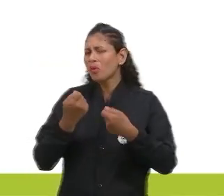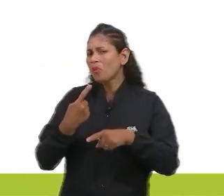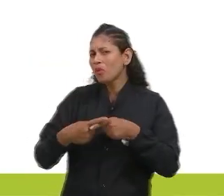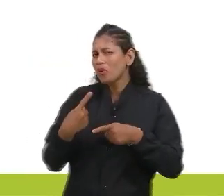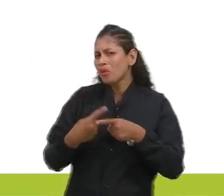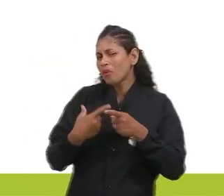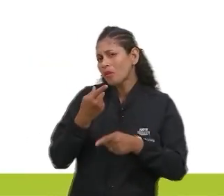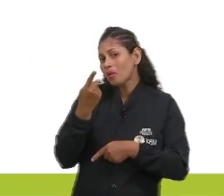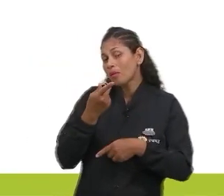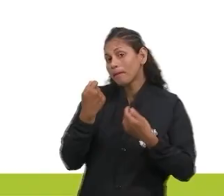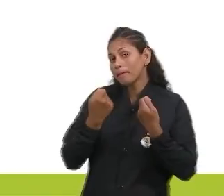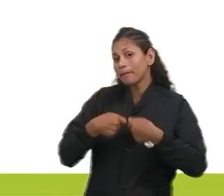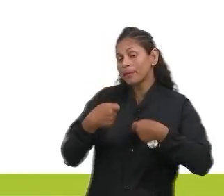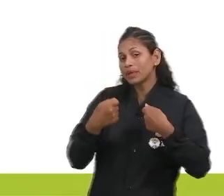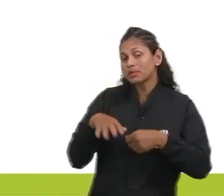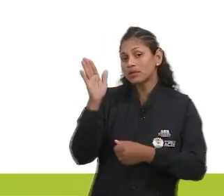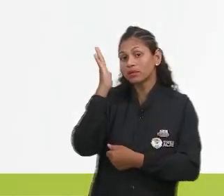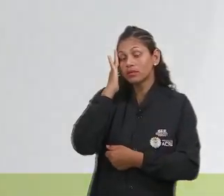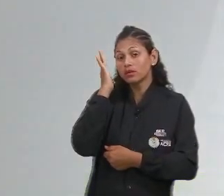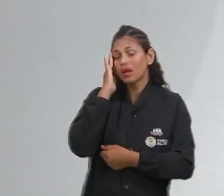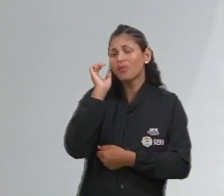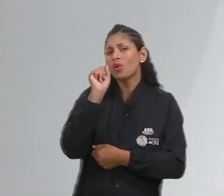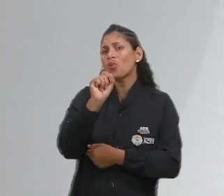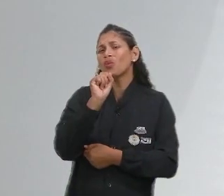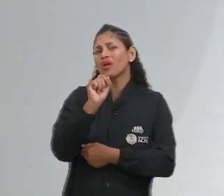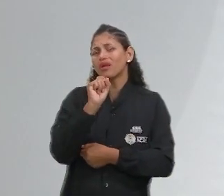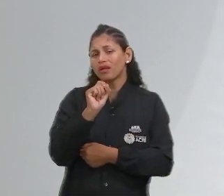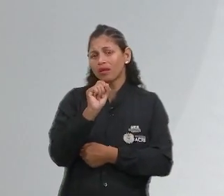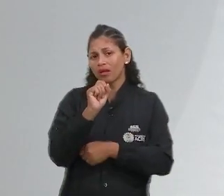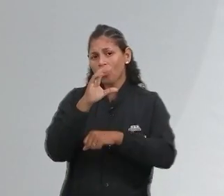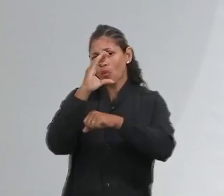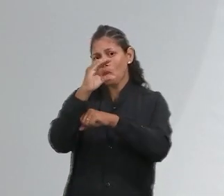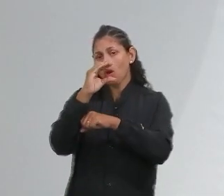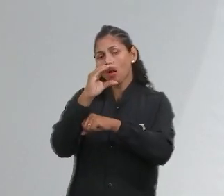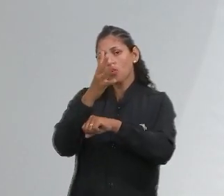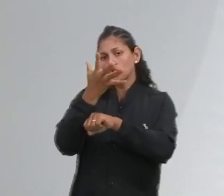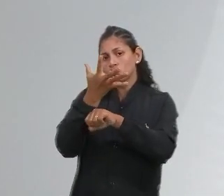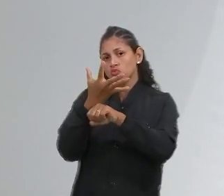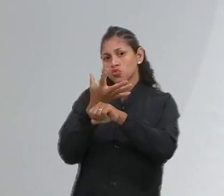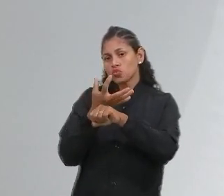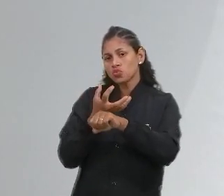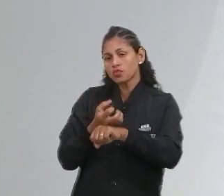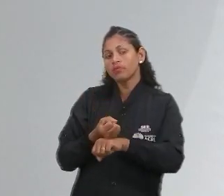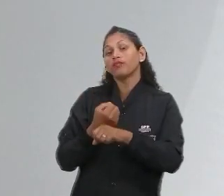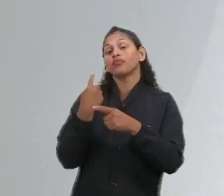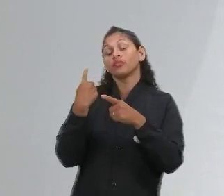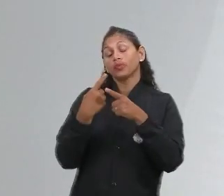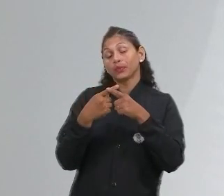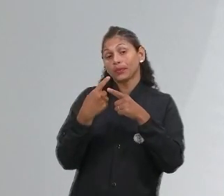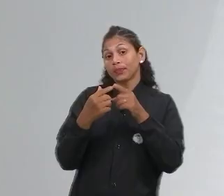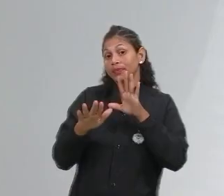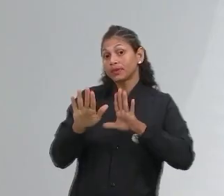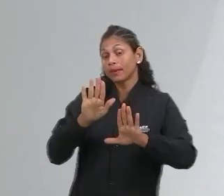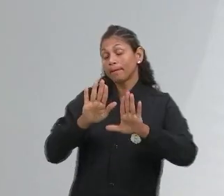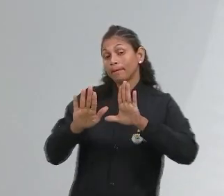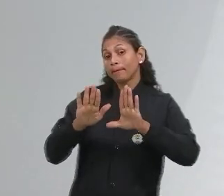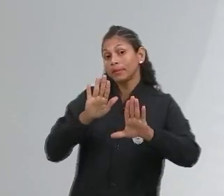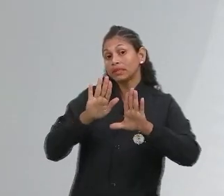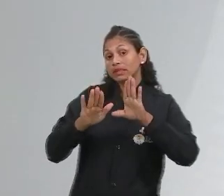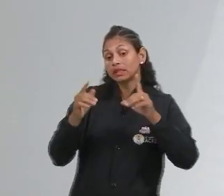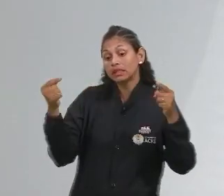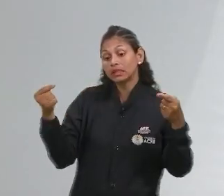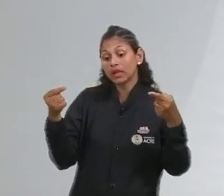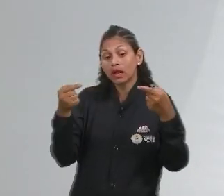precisava saber muito bem o que é um carbono saturado? Porque dependendo da ligação, ele já não vai ser mais chamado de álcool, ele